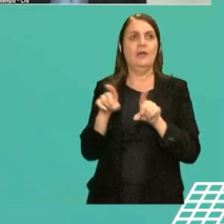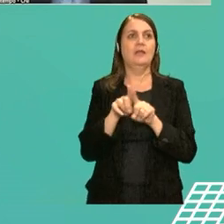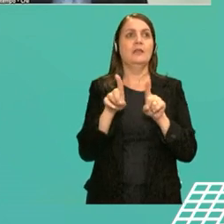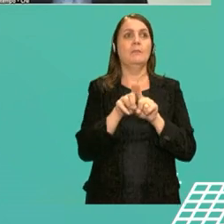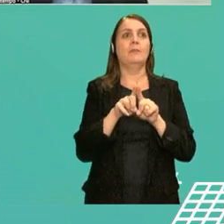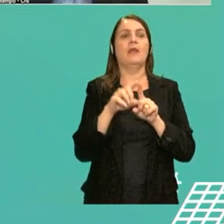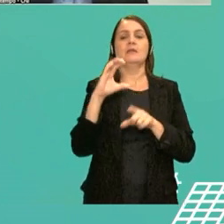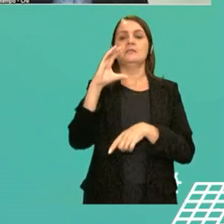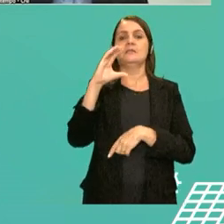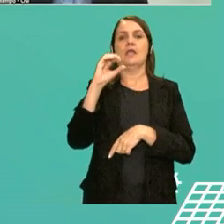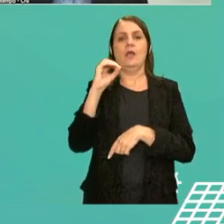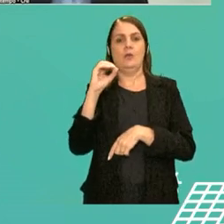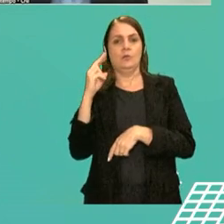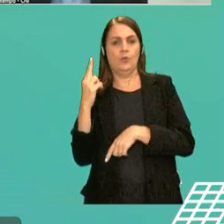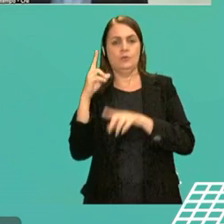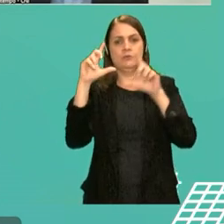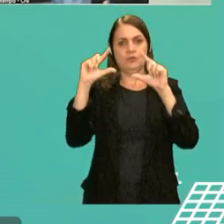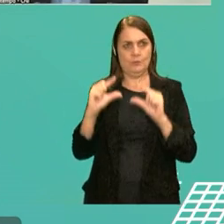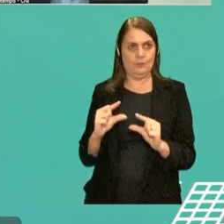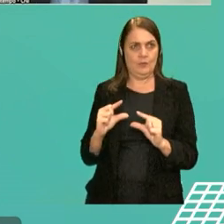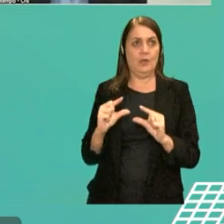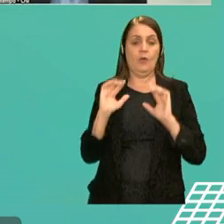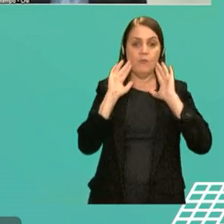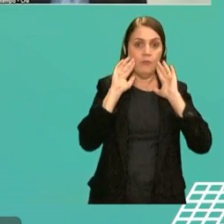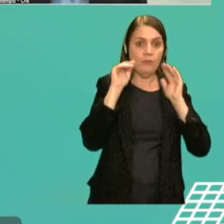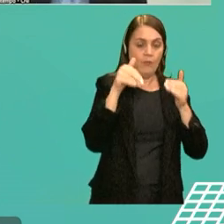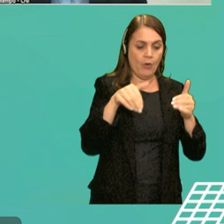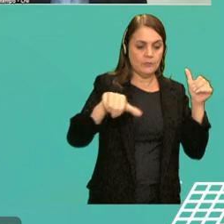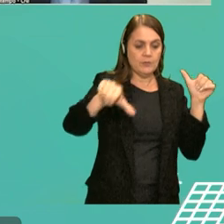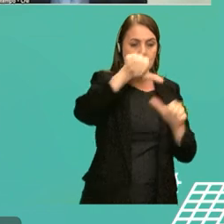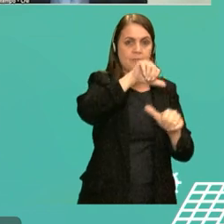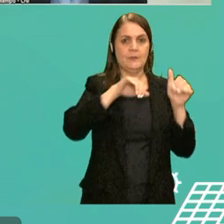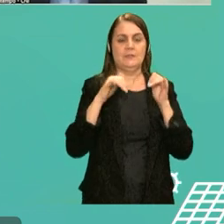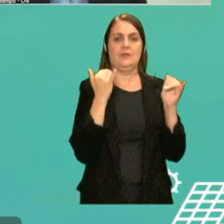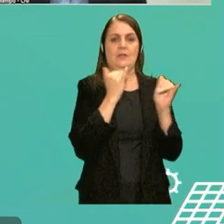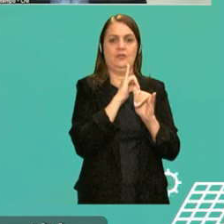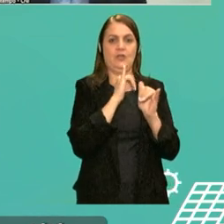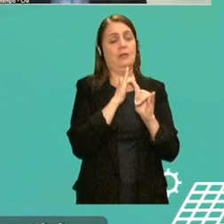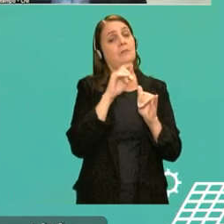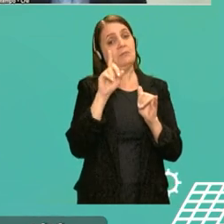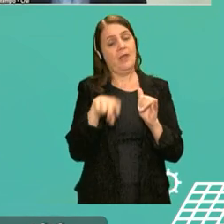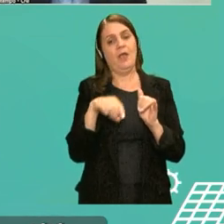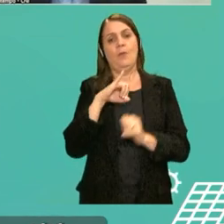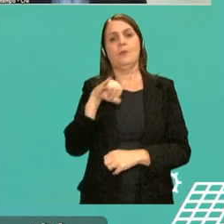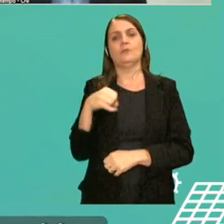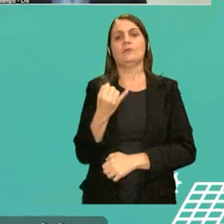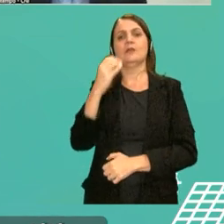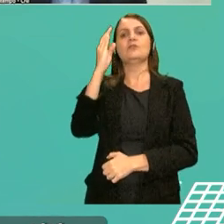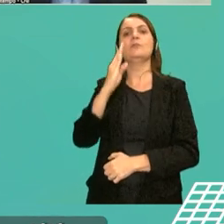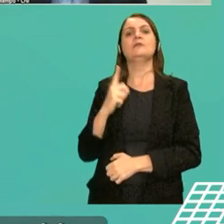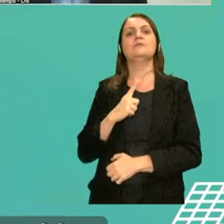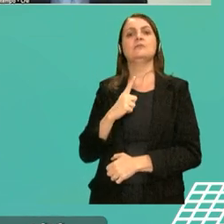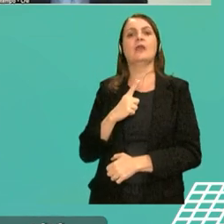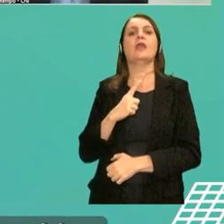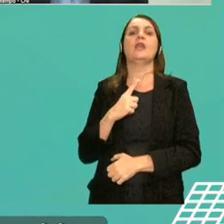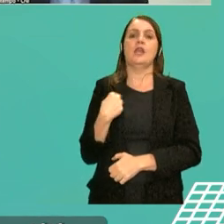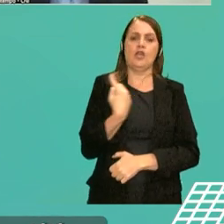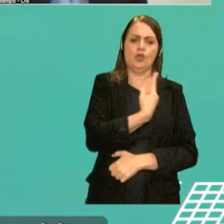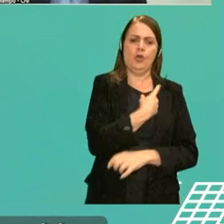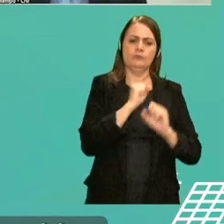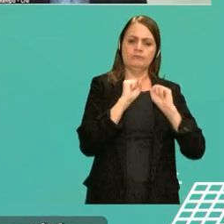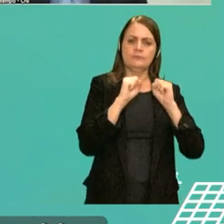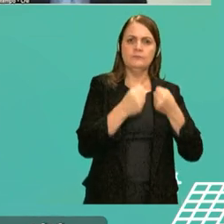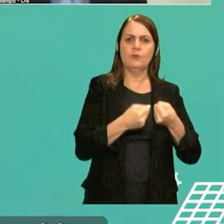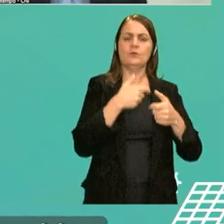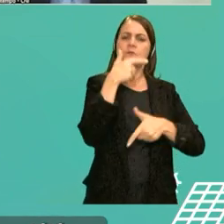foco na transição energética. É uma oportunidade que o Brasil tem e que, com certeza, a CNI vem trabalhando bastante para que a gente